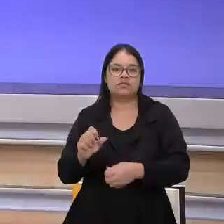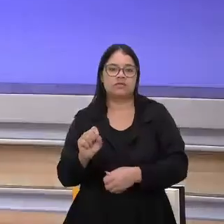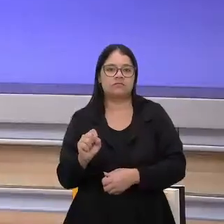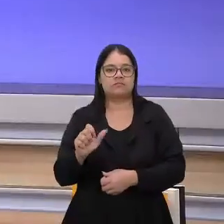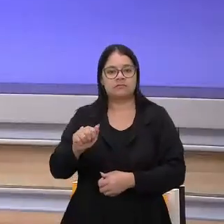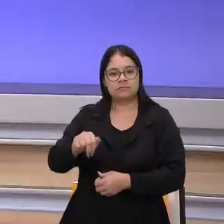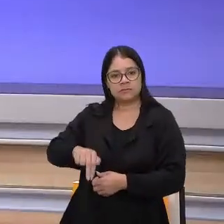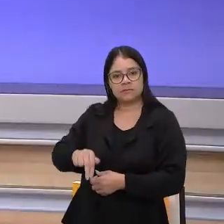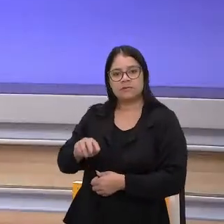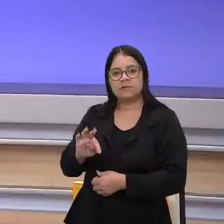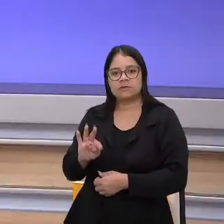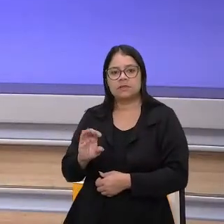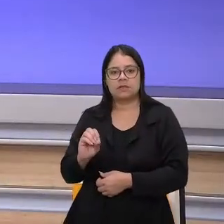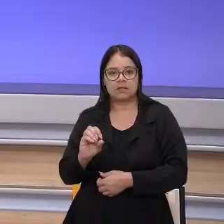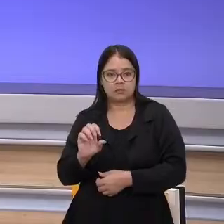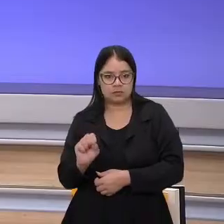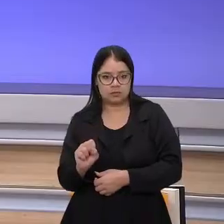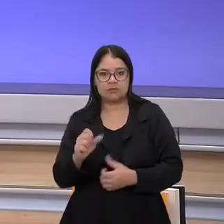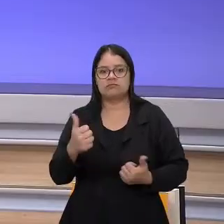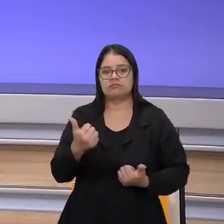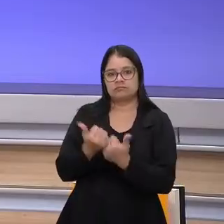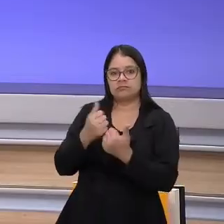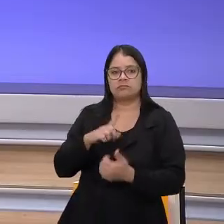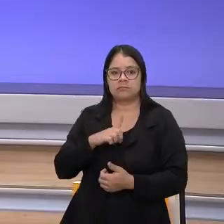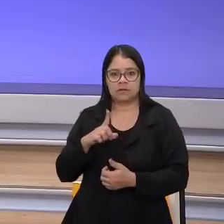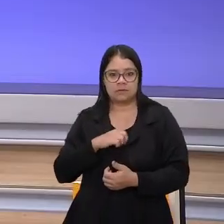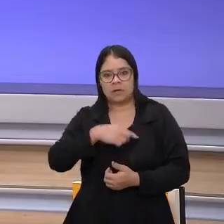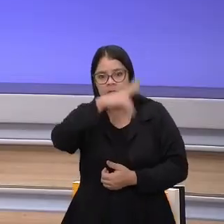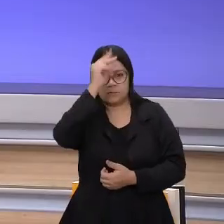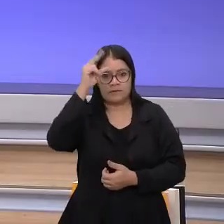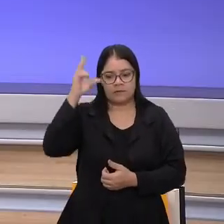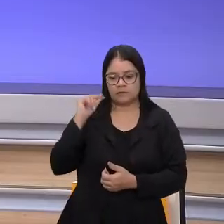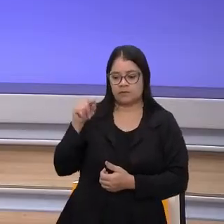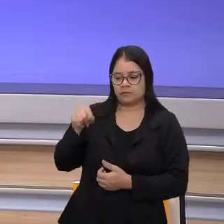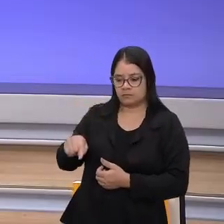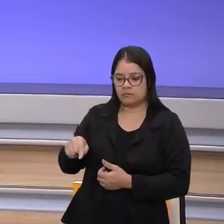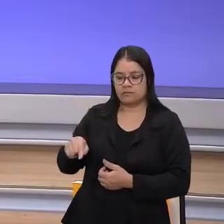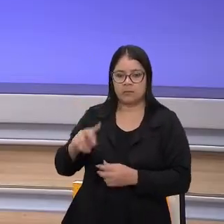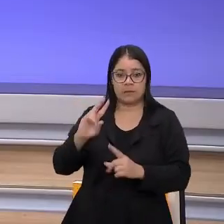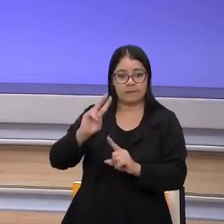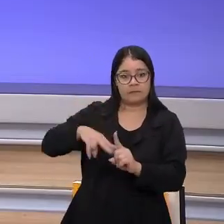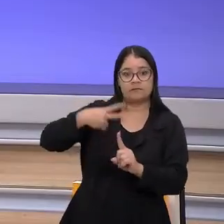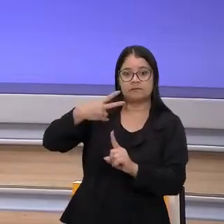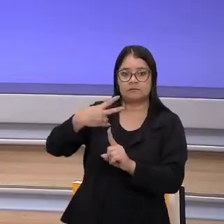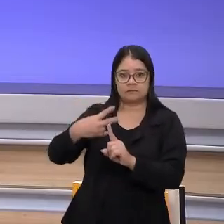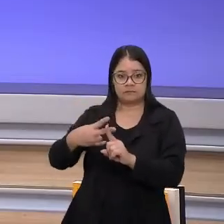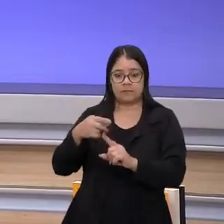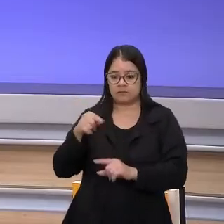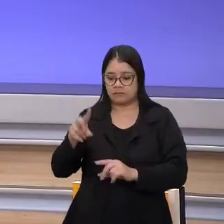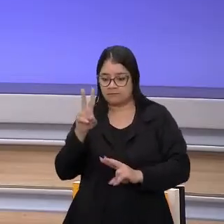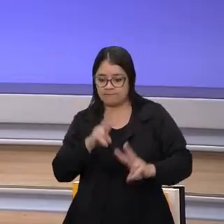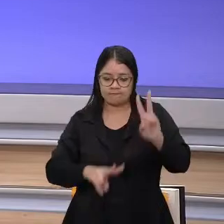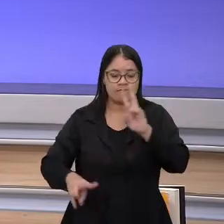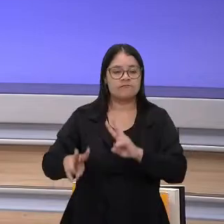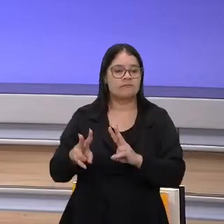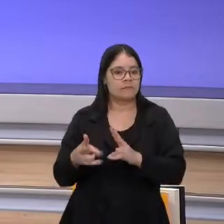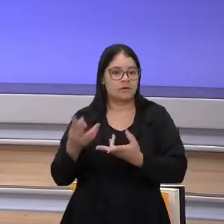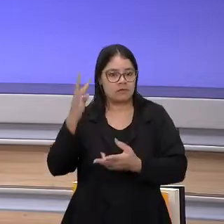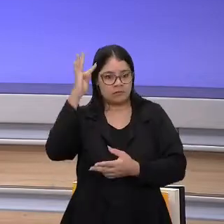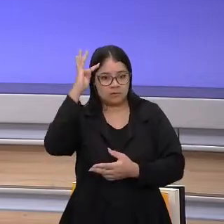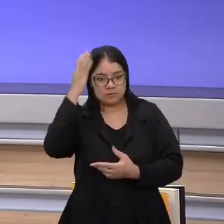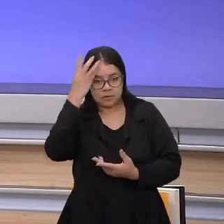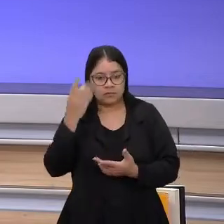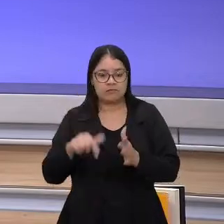nós temos um apoio da Prefeitura de Santos, que quer multiplicar. Né? Eles viram o resultado na